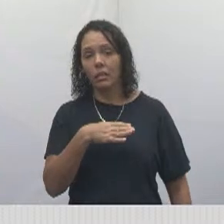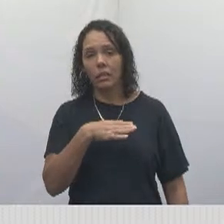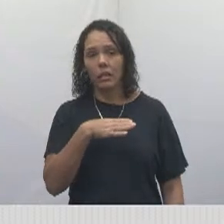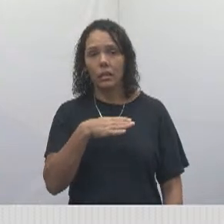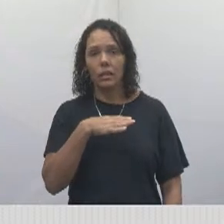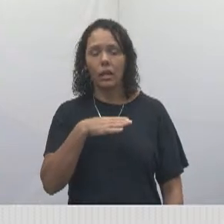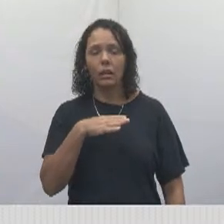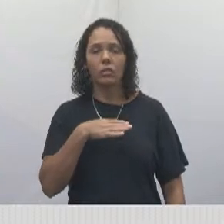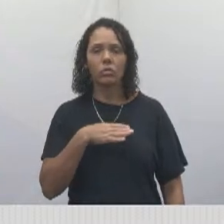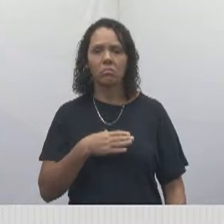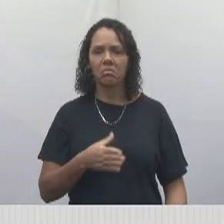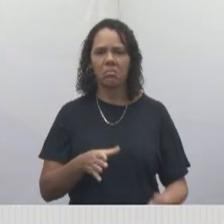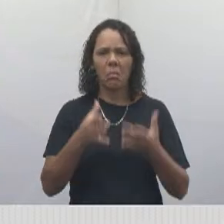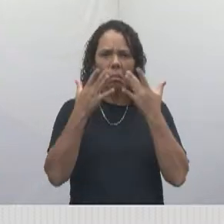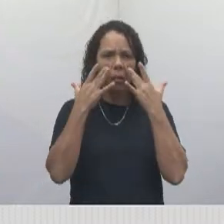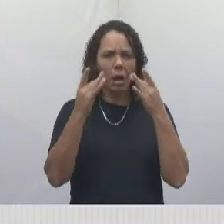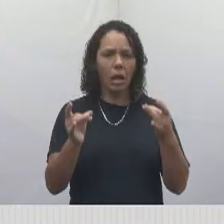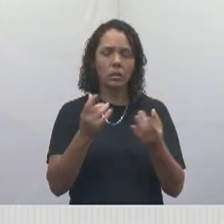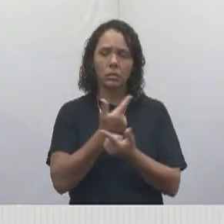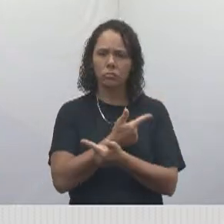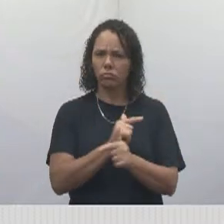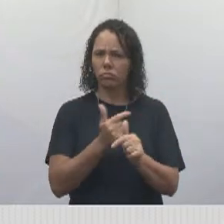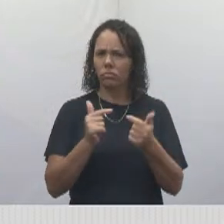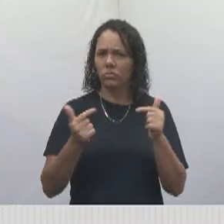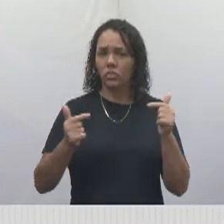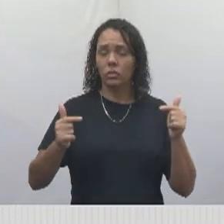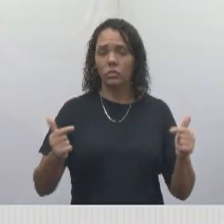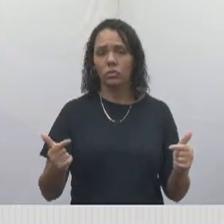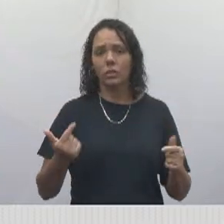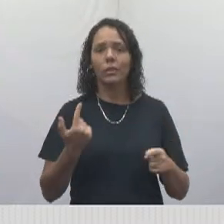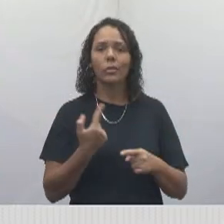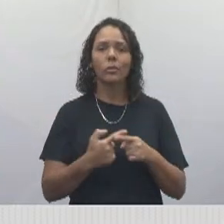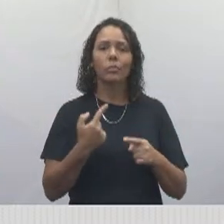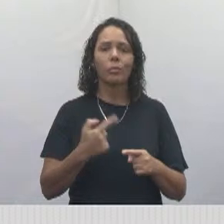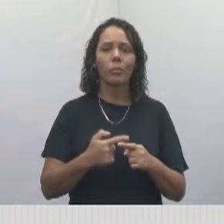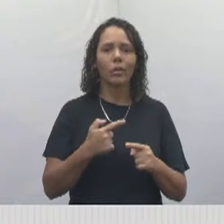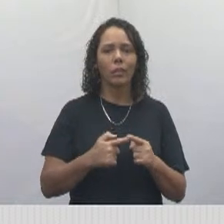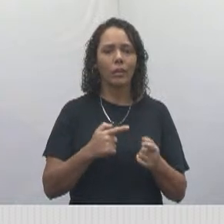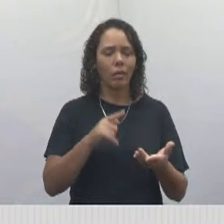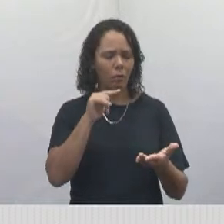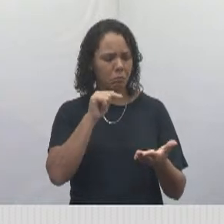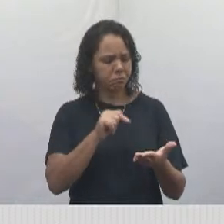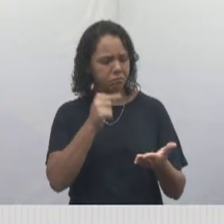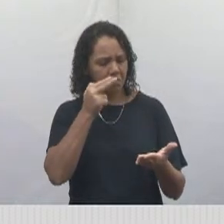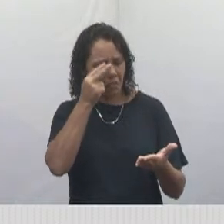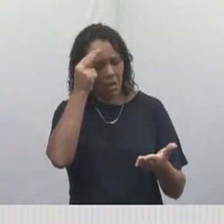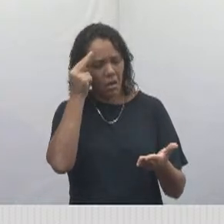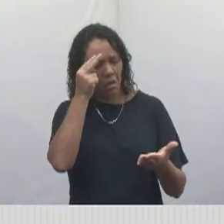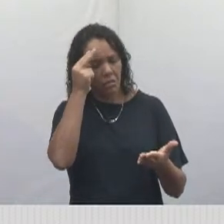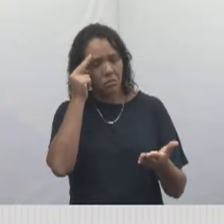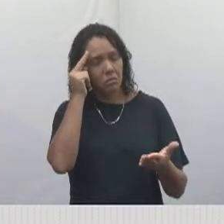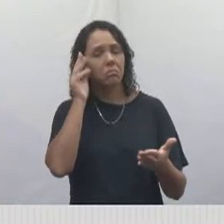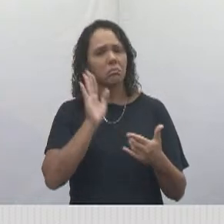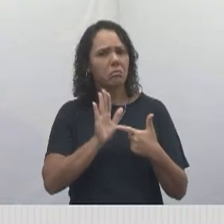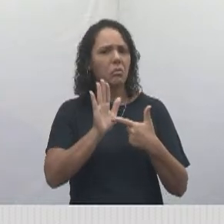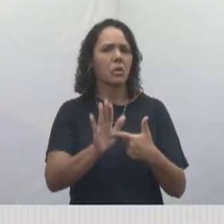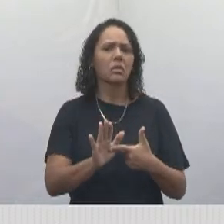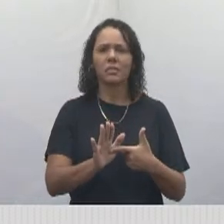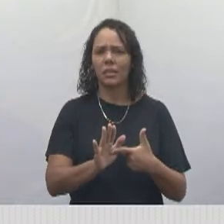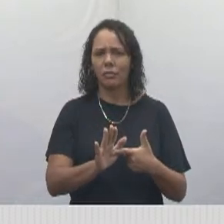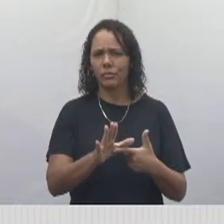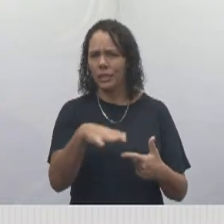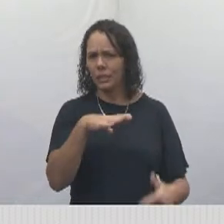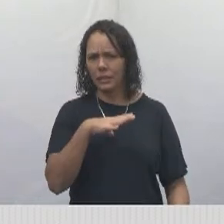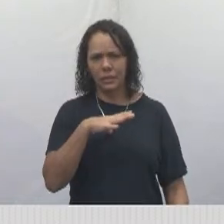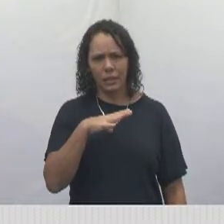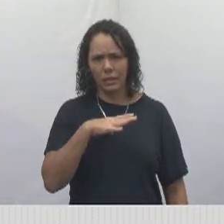de prestar atenção nas razões da cidade, porque o histórico recomendava a não levar a sério